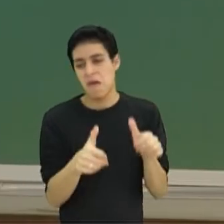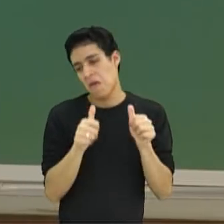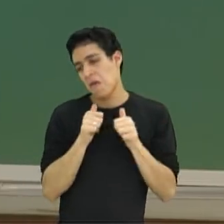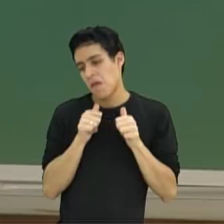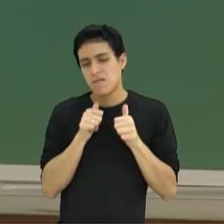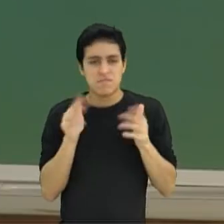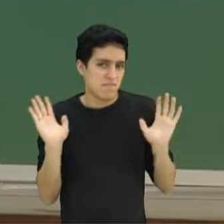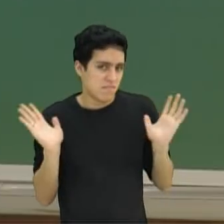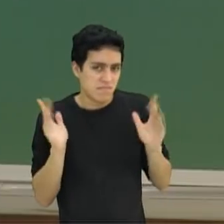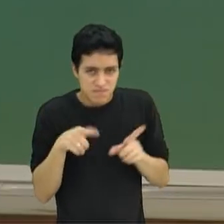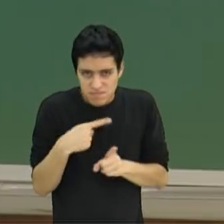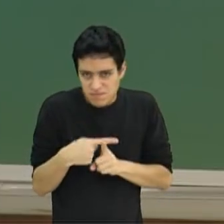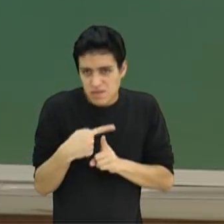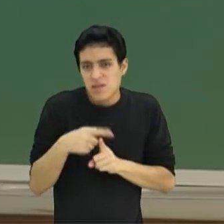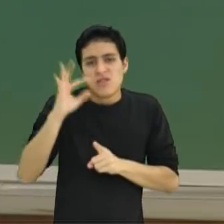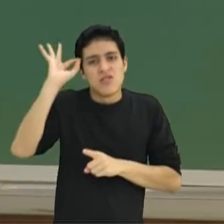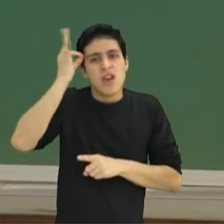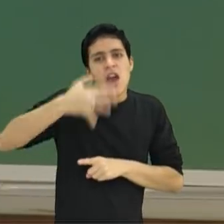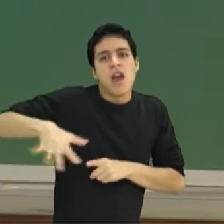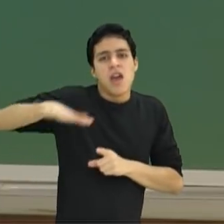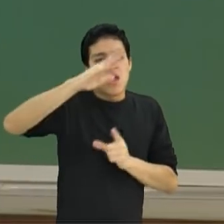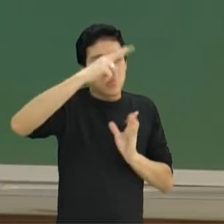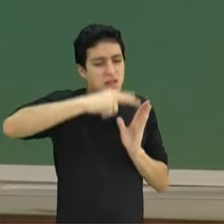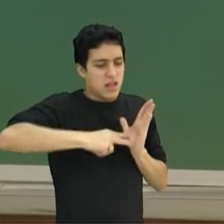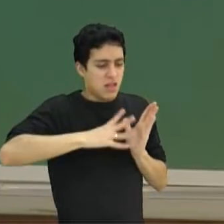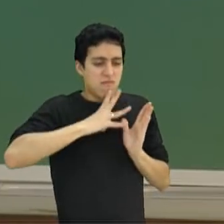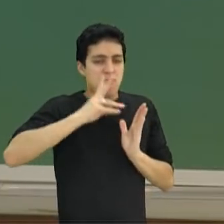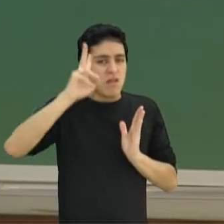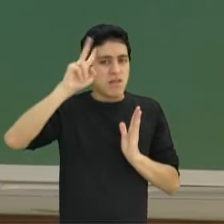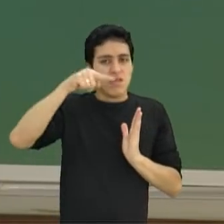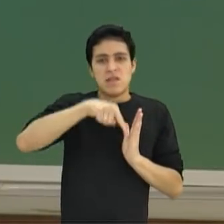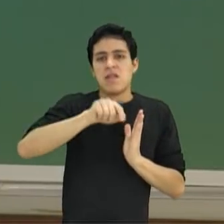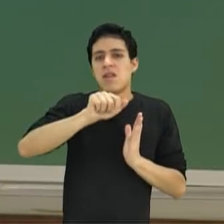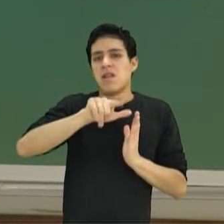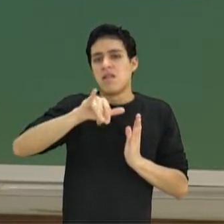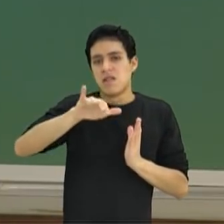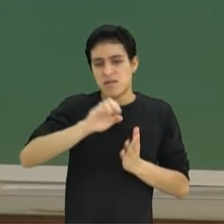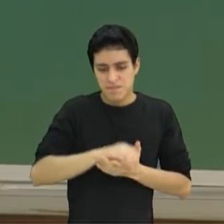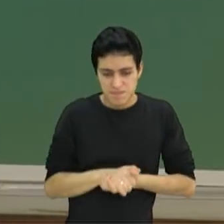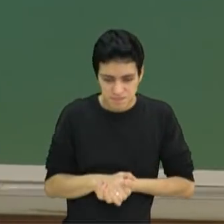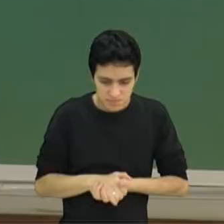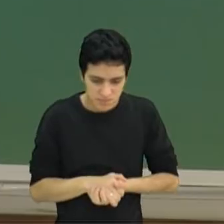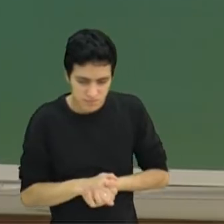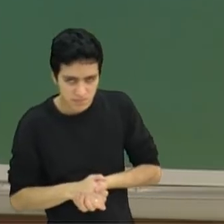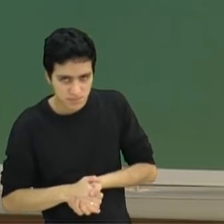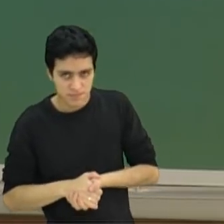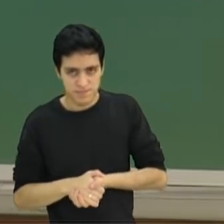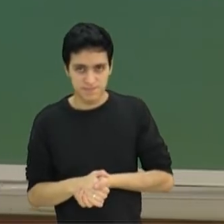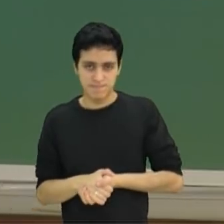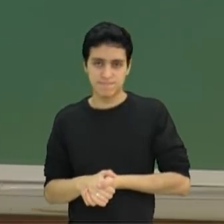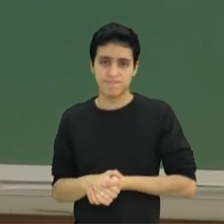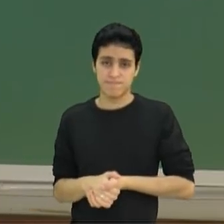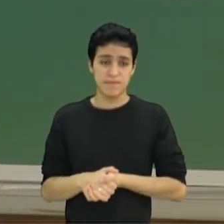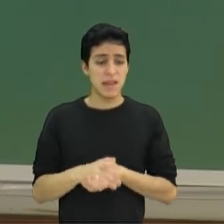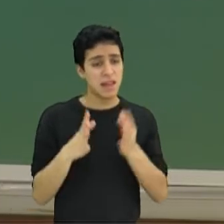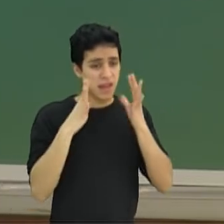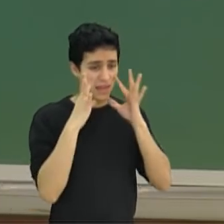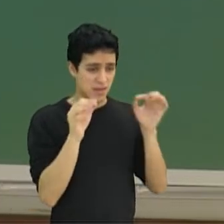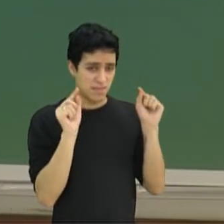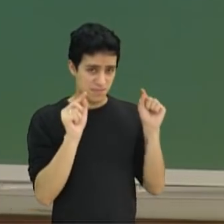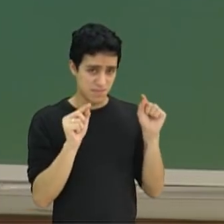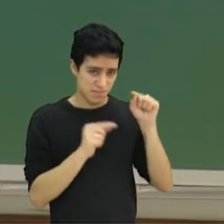aqui, porque todo mundo conhece o que se passa com a Alice. E ela destaca essa ideia, que a